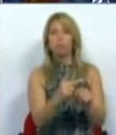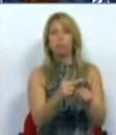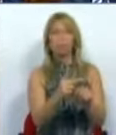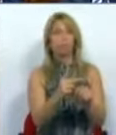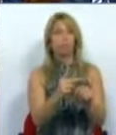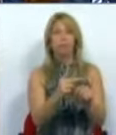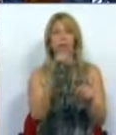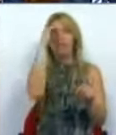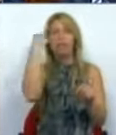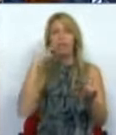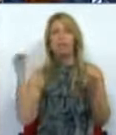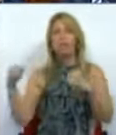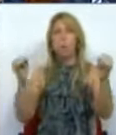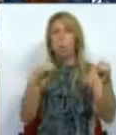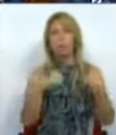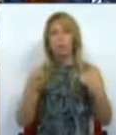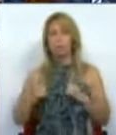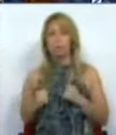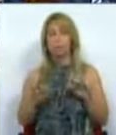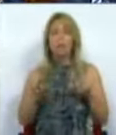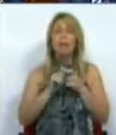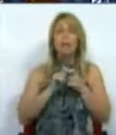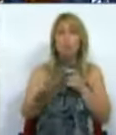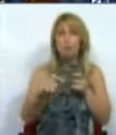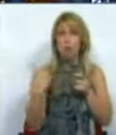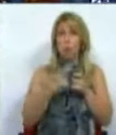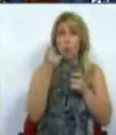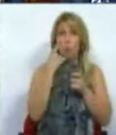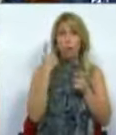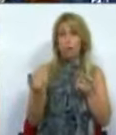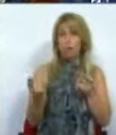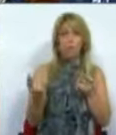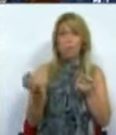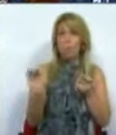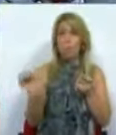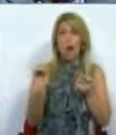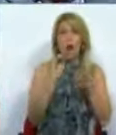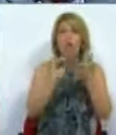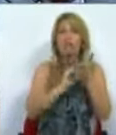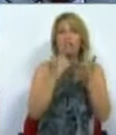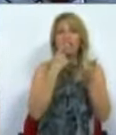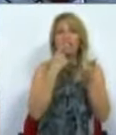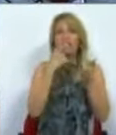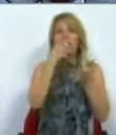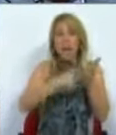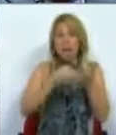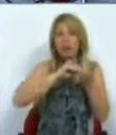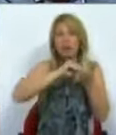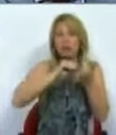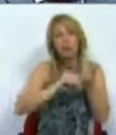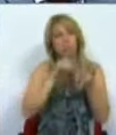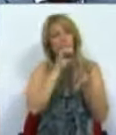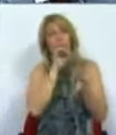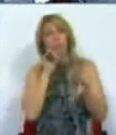ser consensual. A definição que dele conhecemos não está, nem poderia estar, escrita na pedra. Pelo contrário, os